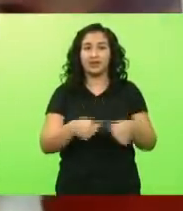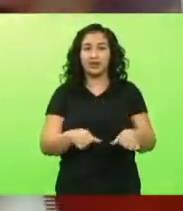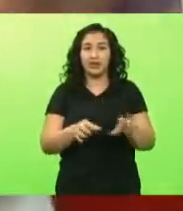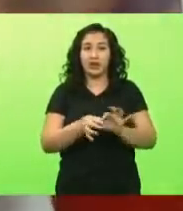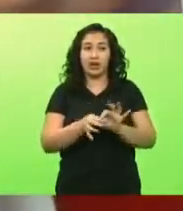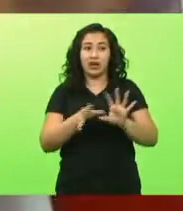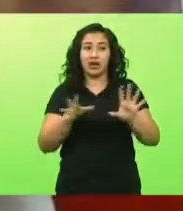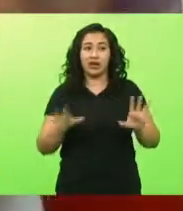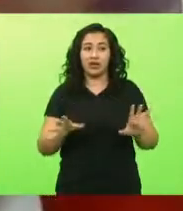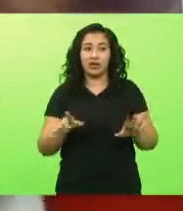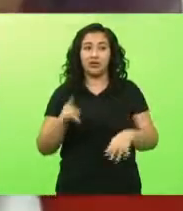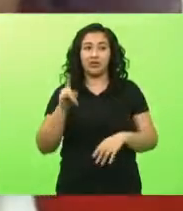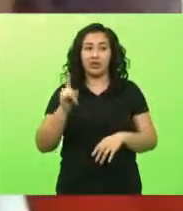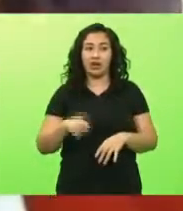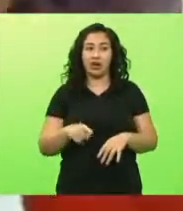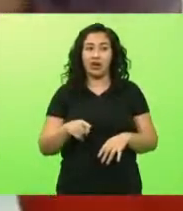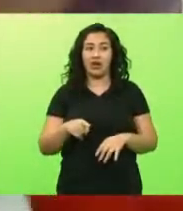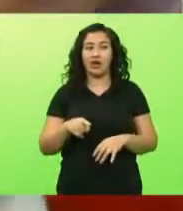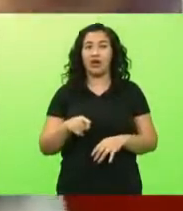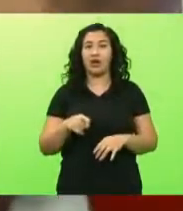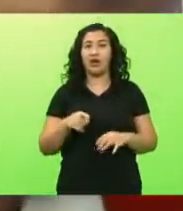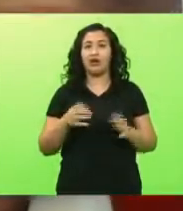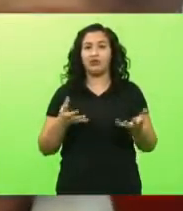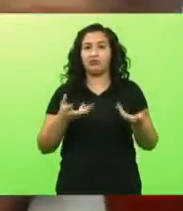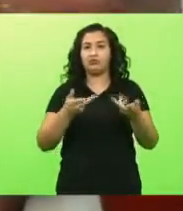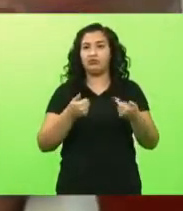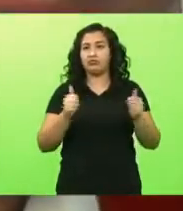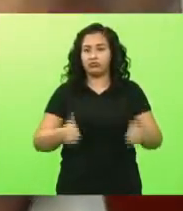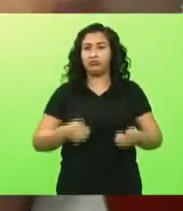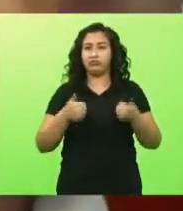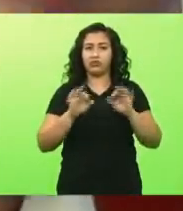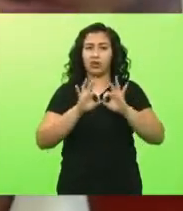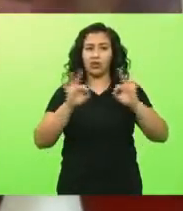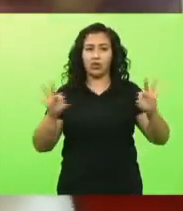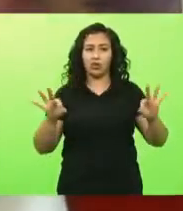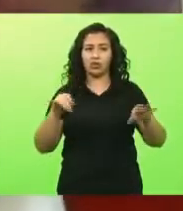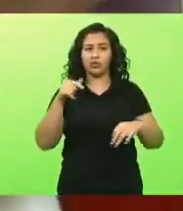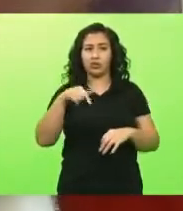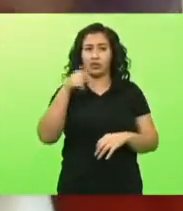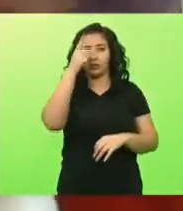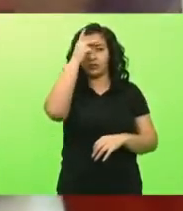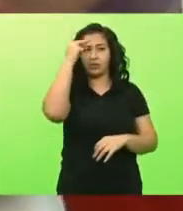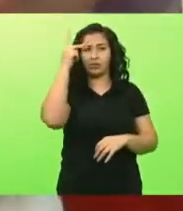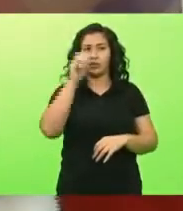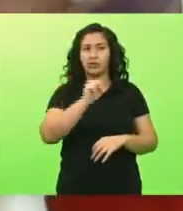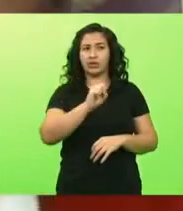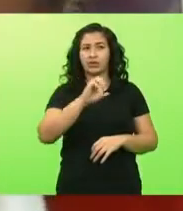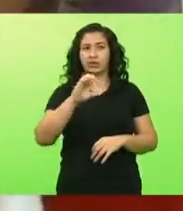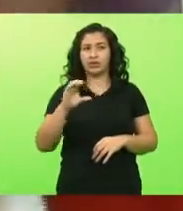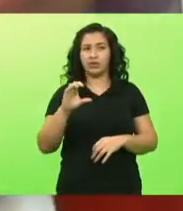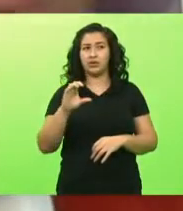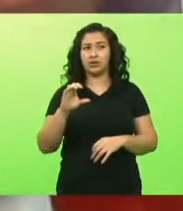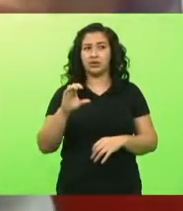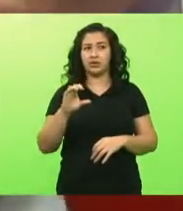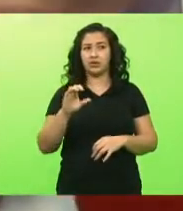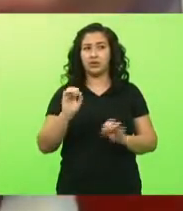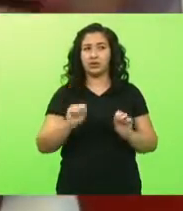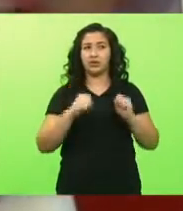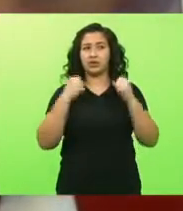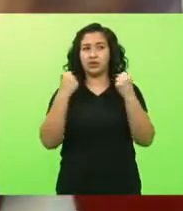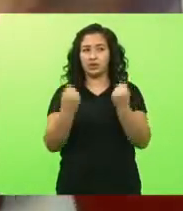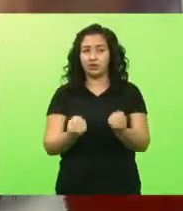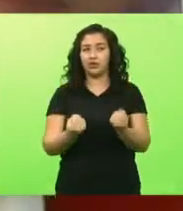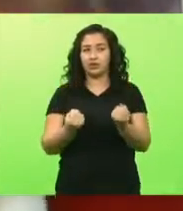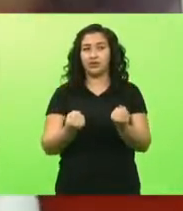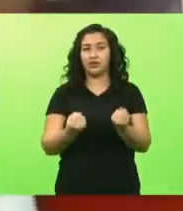disputa saudável, muito boa para os catarinenses. Da minha parte, gostaria de somar os esforços ao prefeito